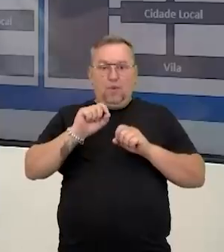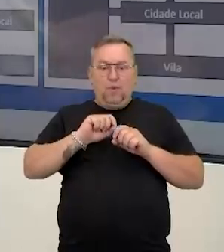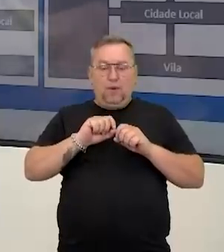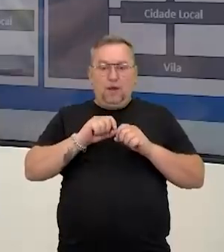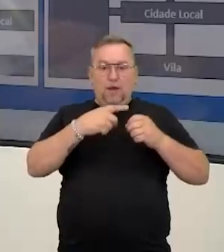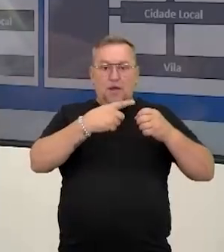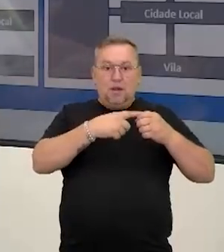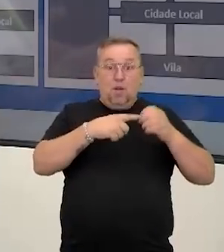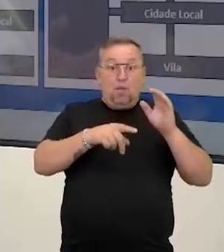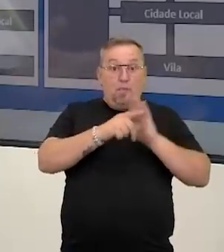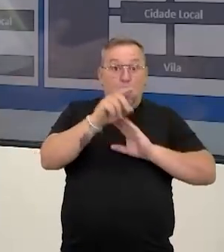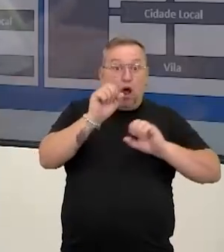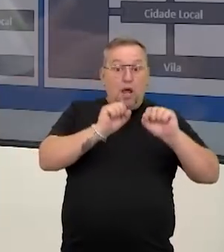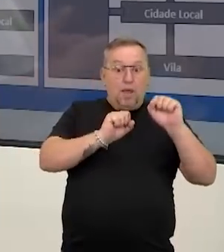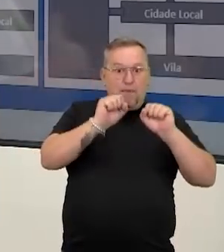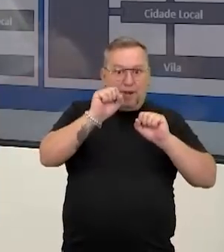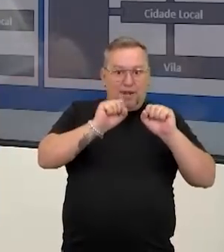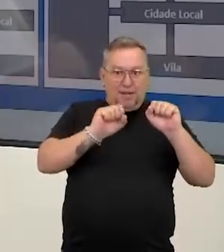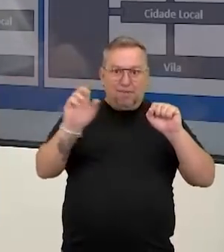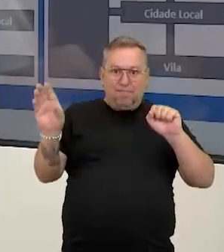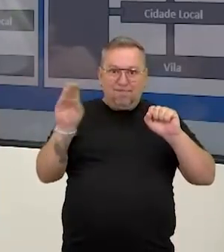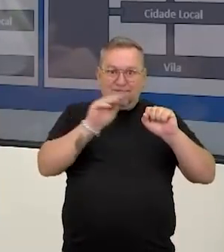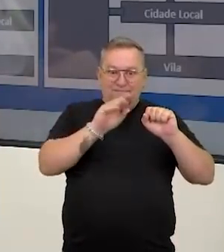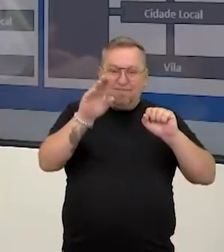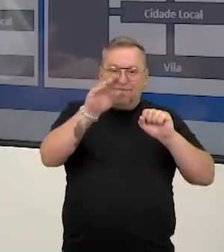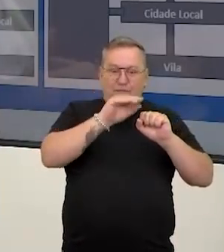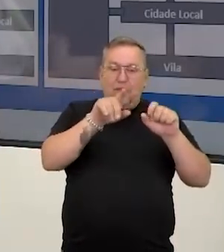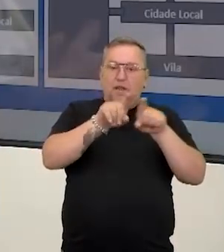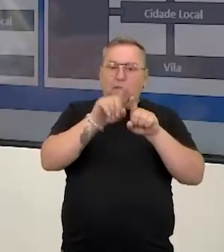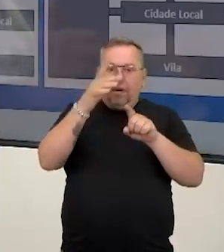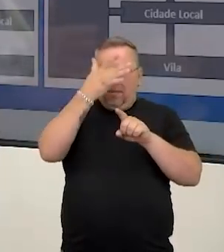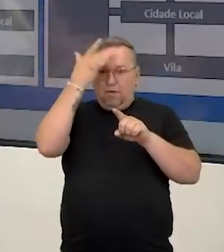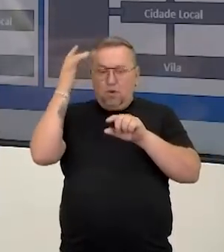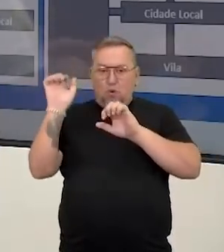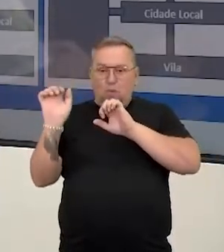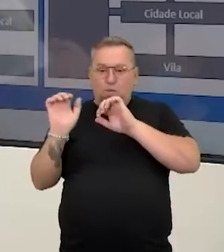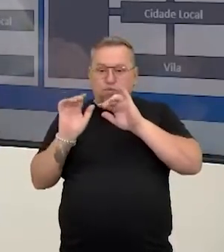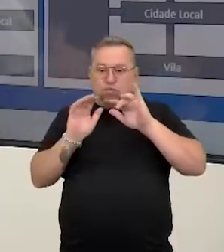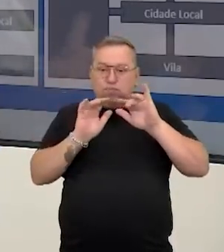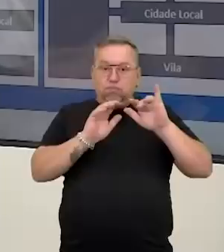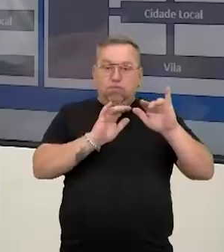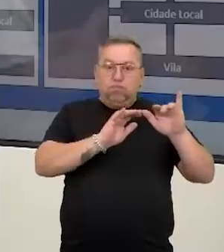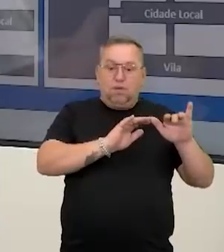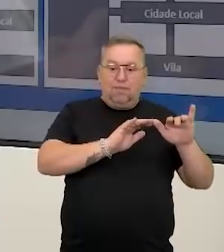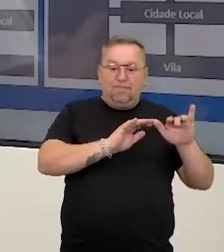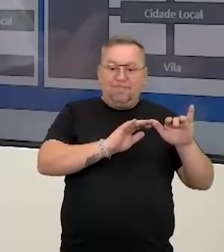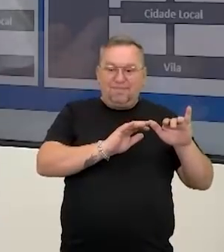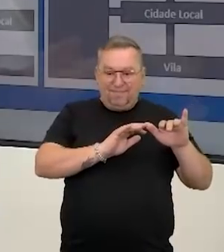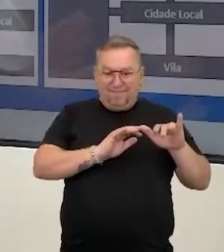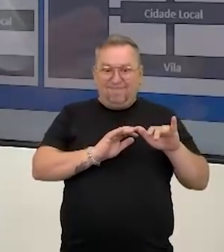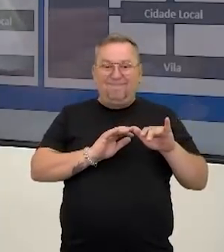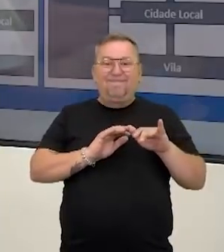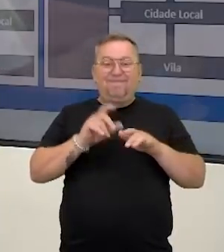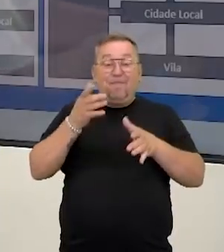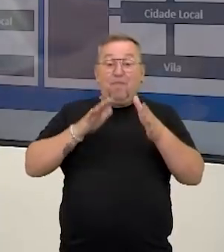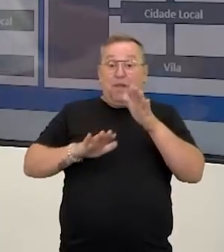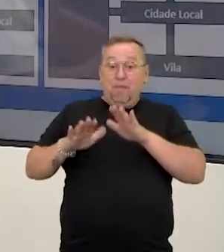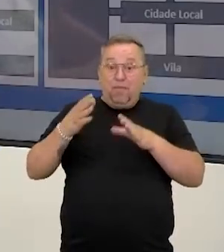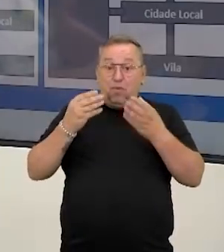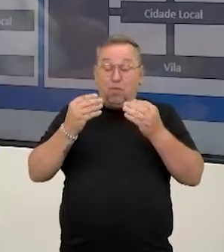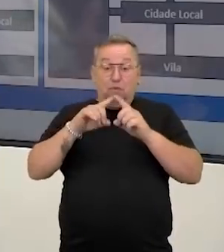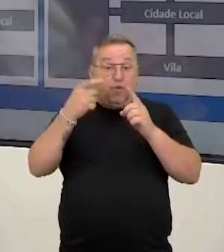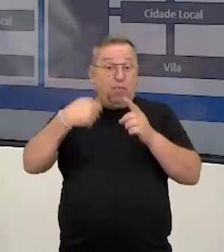atração para as empresas e, consequentemente, para as pessoas também irem para essas cidades. Então, depende muito, não